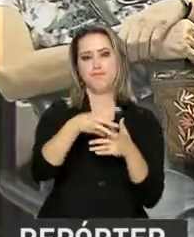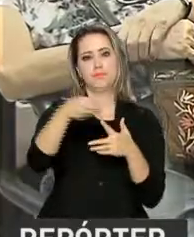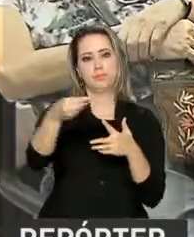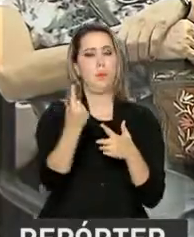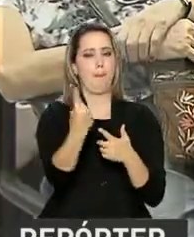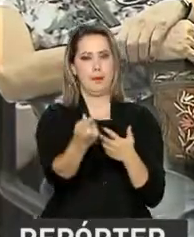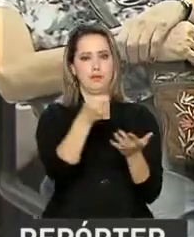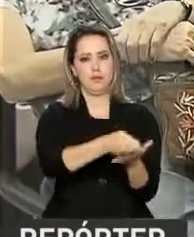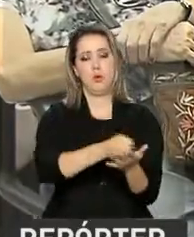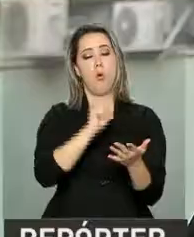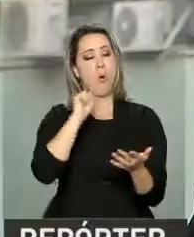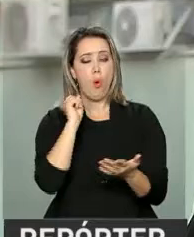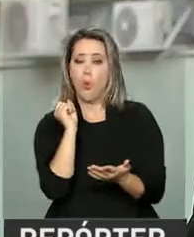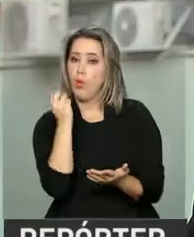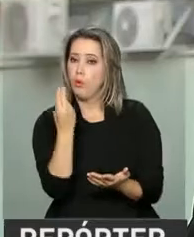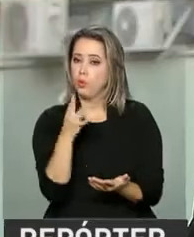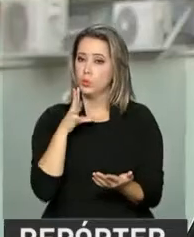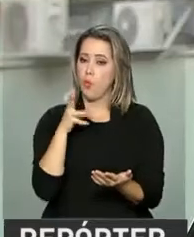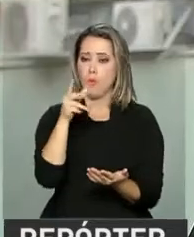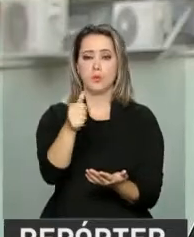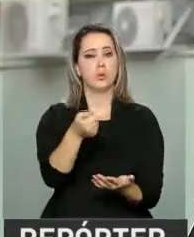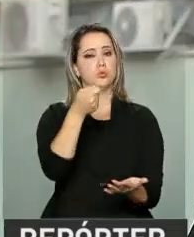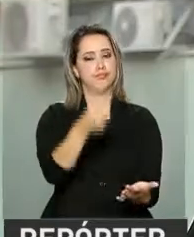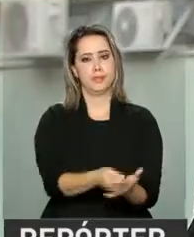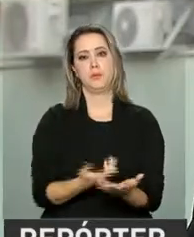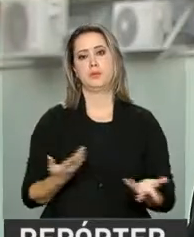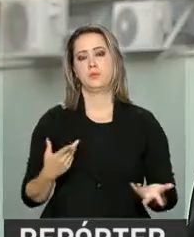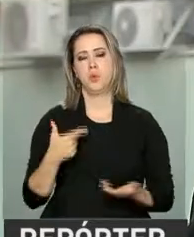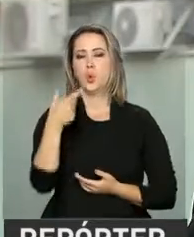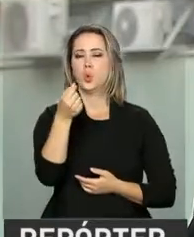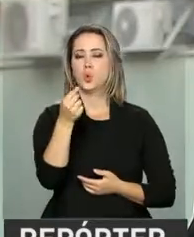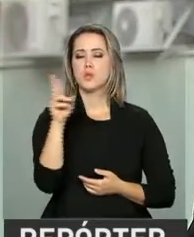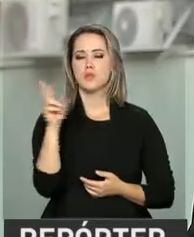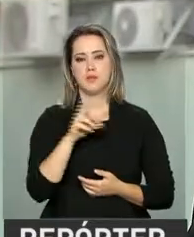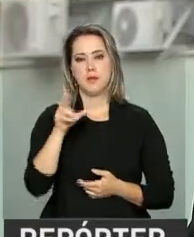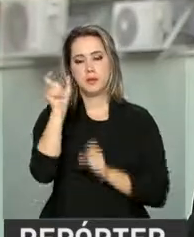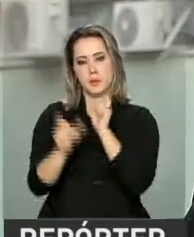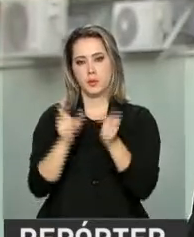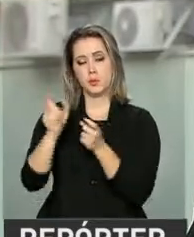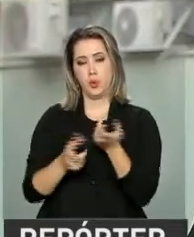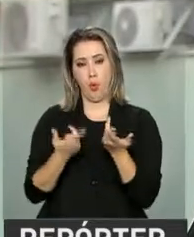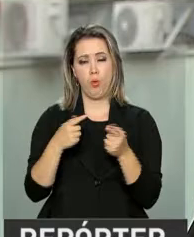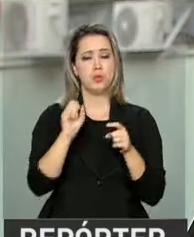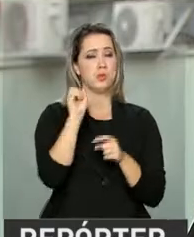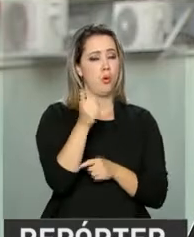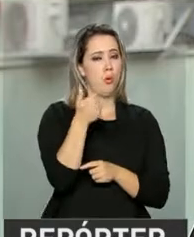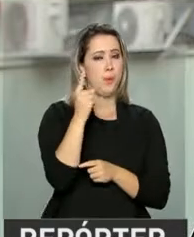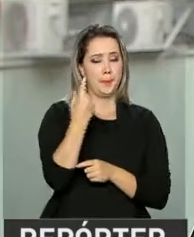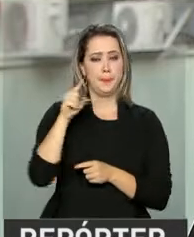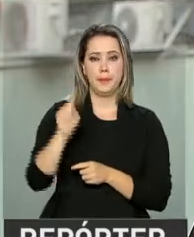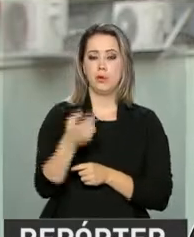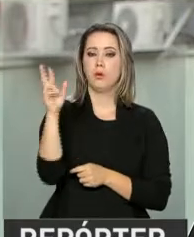do valor à vista o valor da parcela mínima será de 200 reais para pessoas físicas e de mil reais para